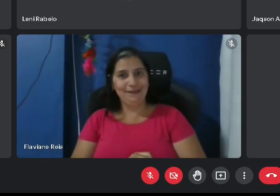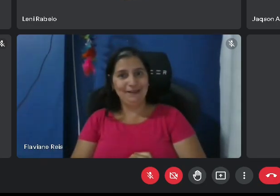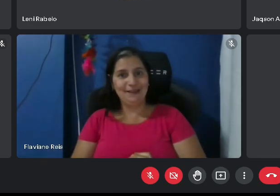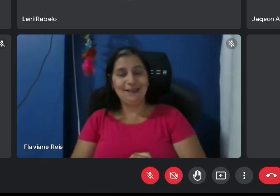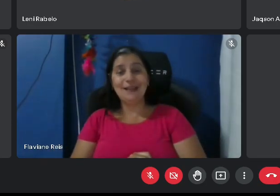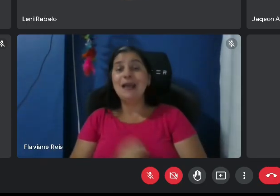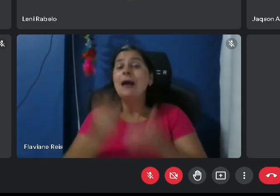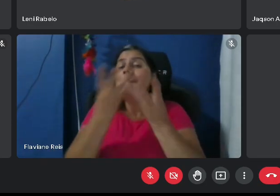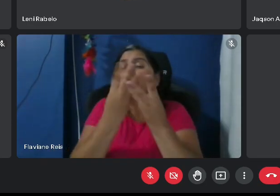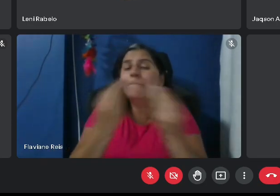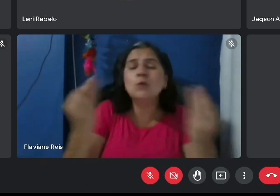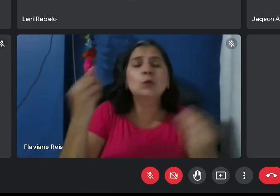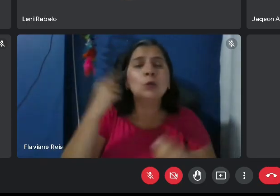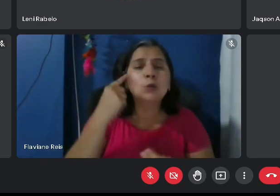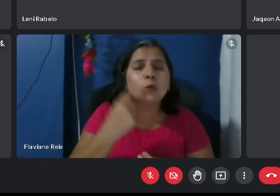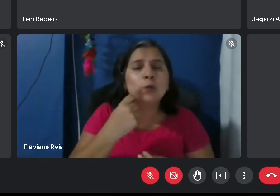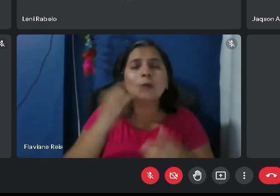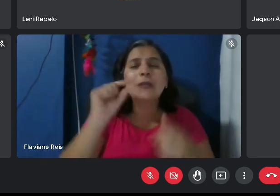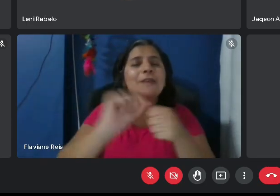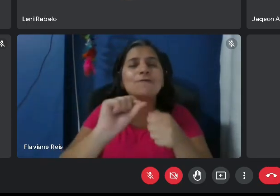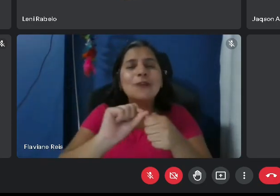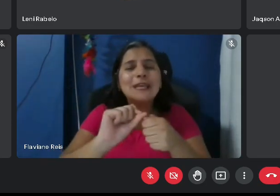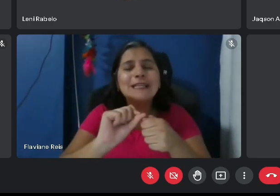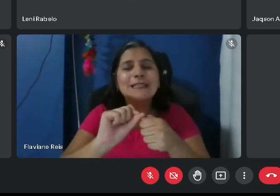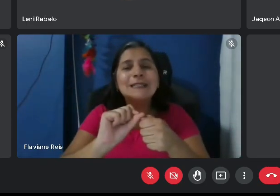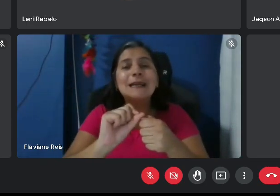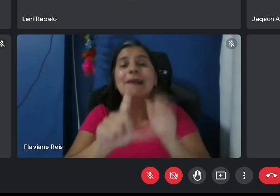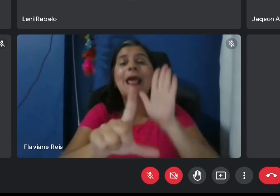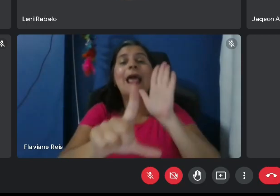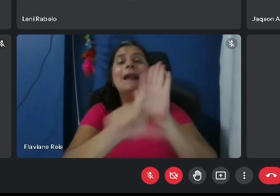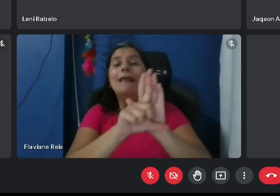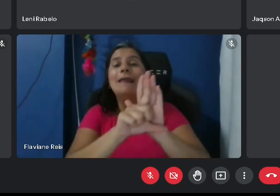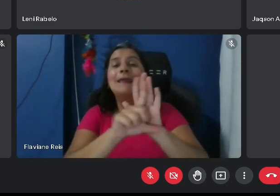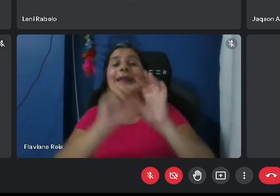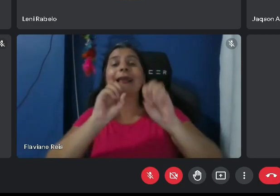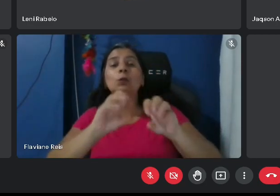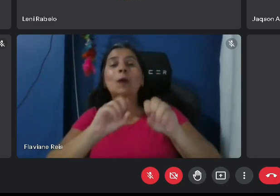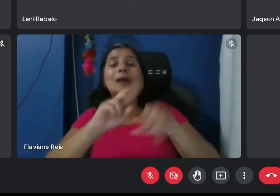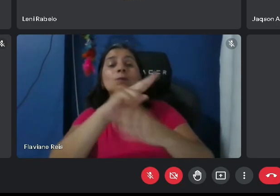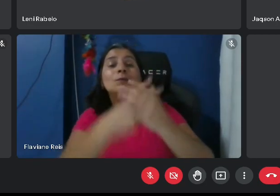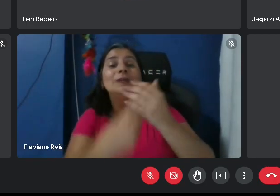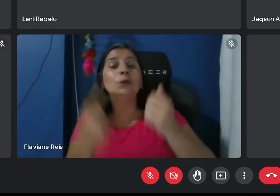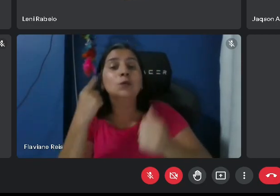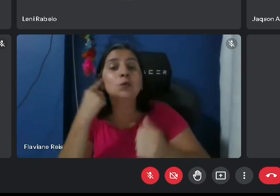Concursos públicos municipais. Então, muitos surdos, eles fizeram